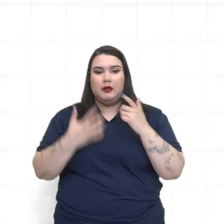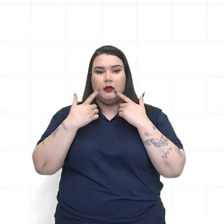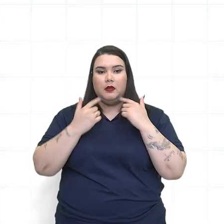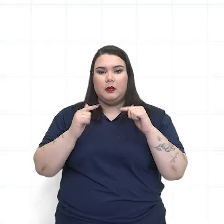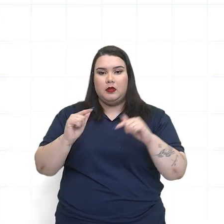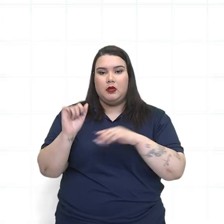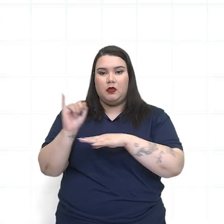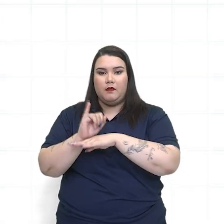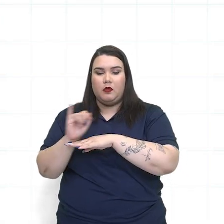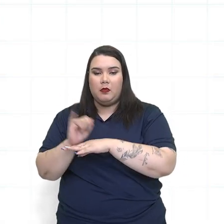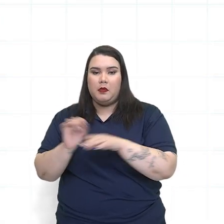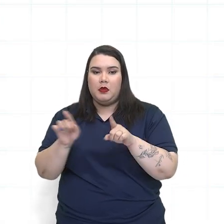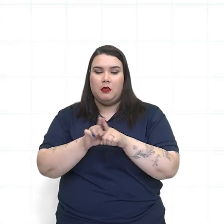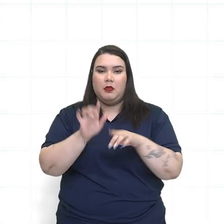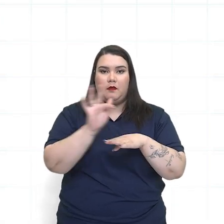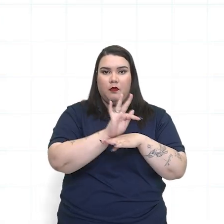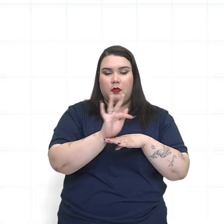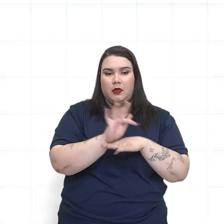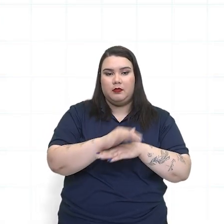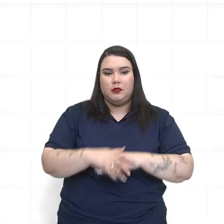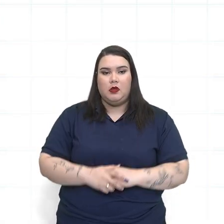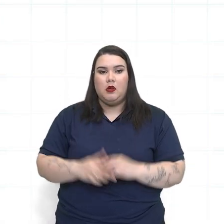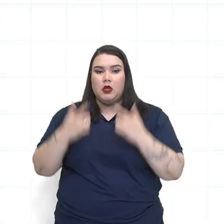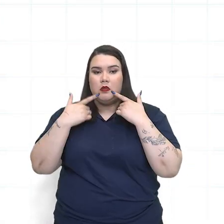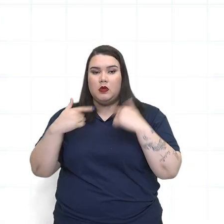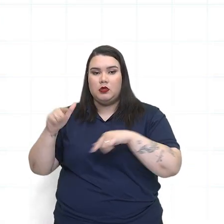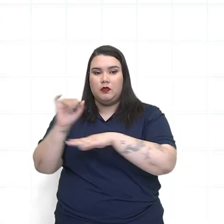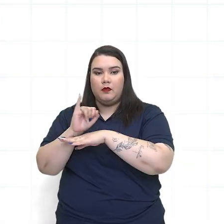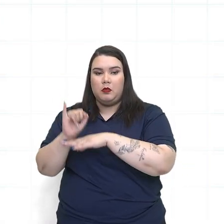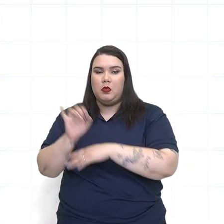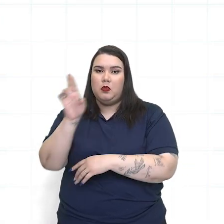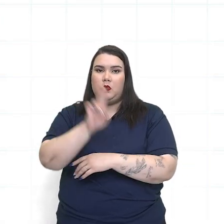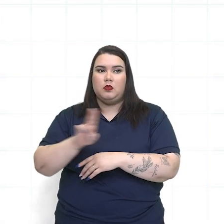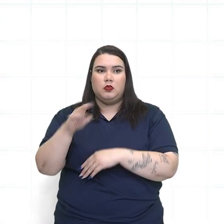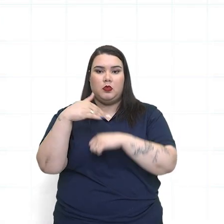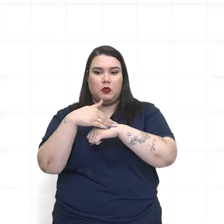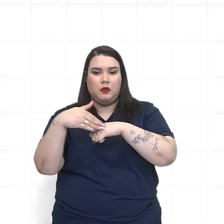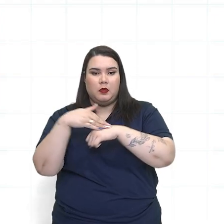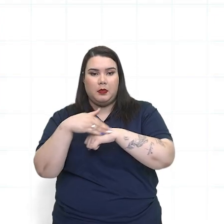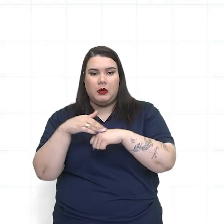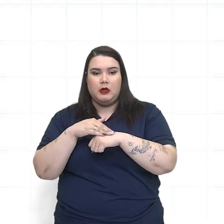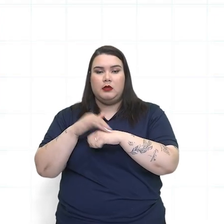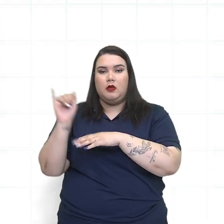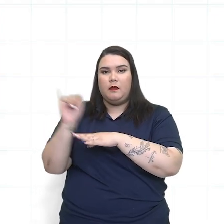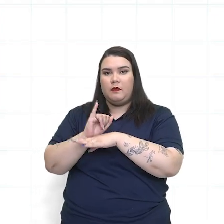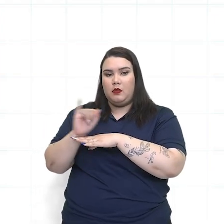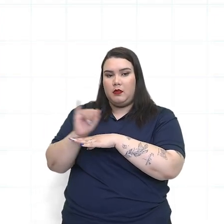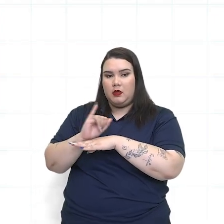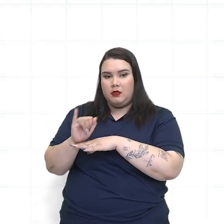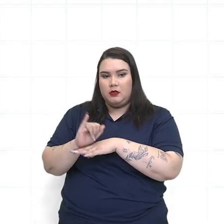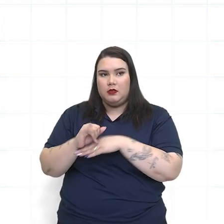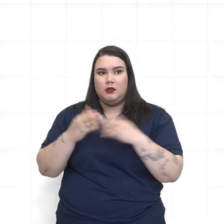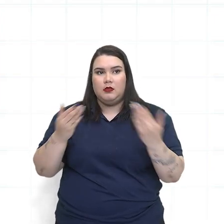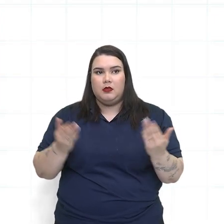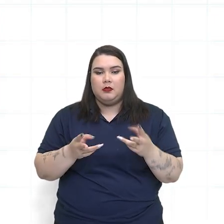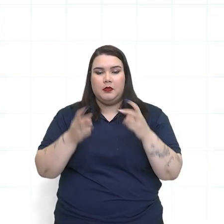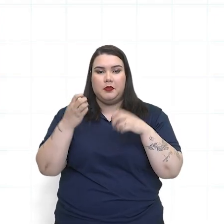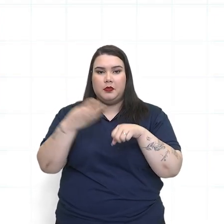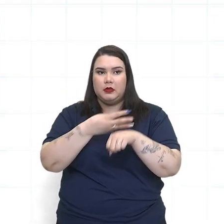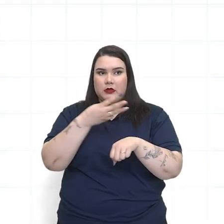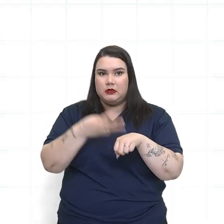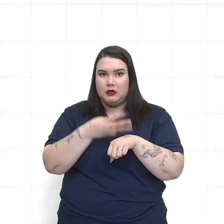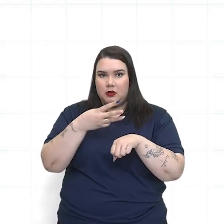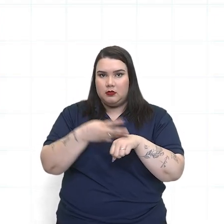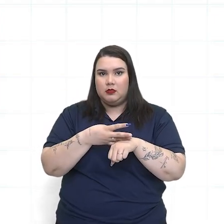linguagem coloquial e culta? Nós temos aí, olha, linguagem coloquial utilizada em conversas informais. Então, o que a gente viu no